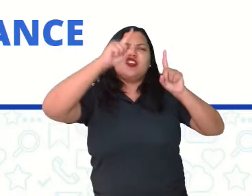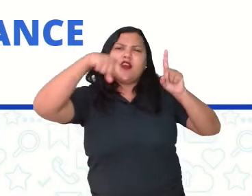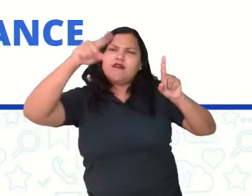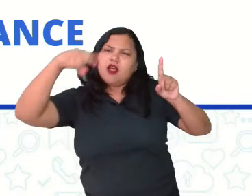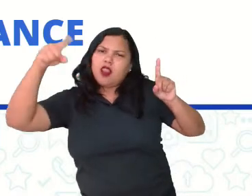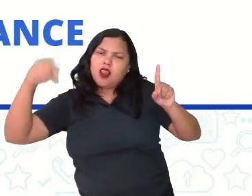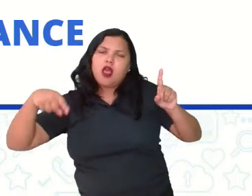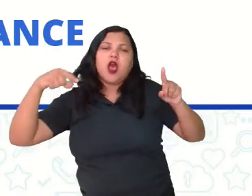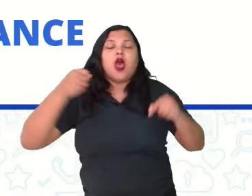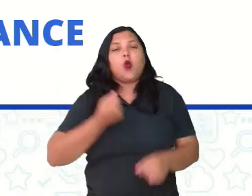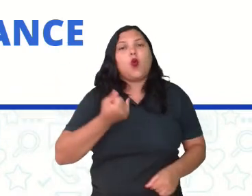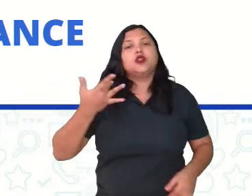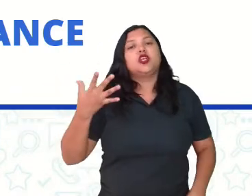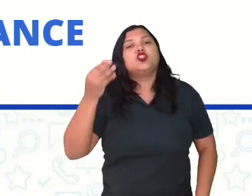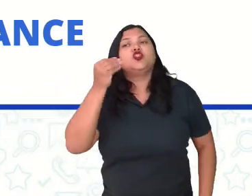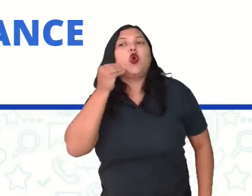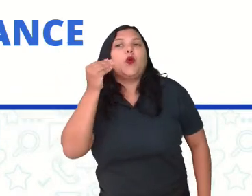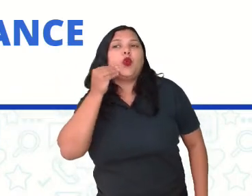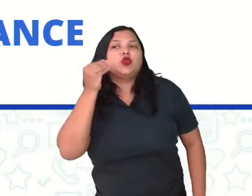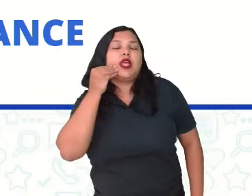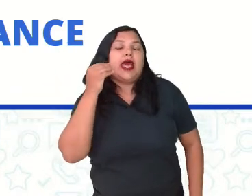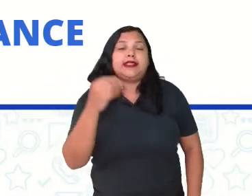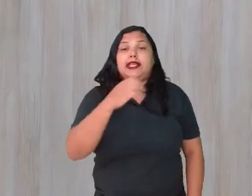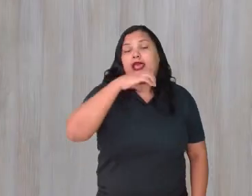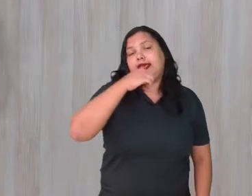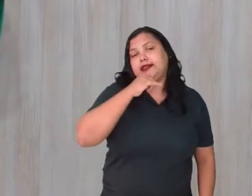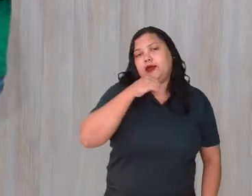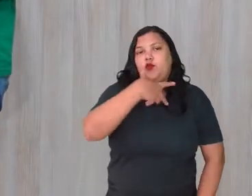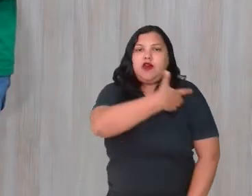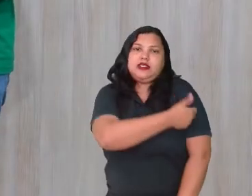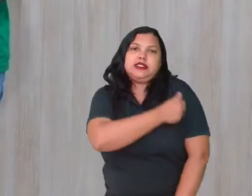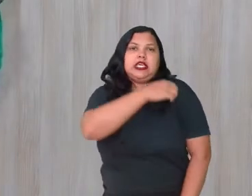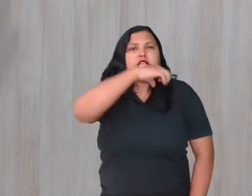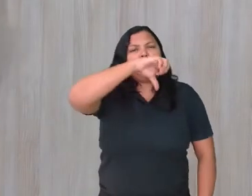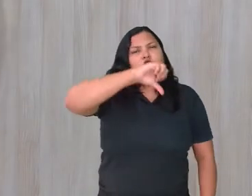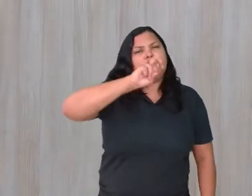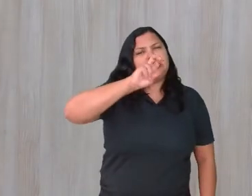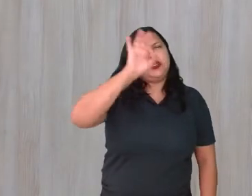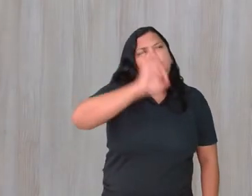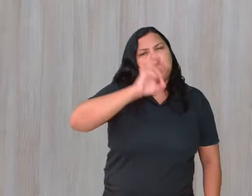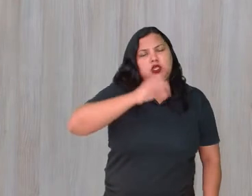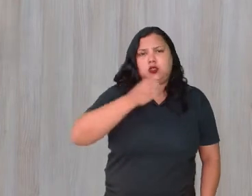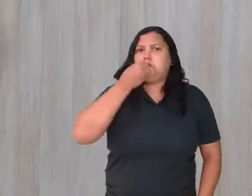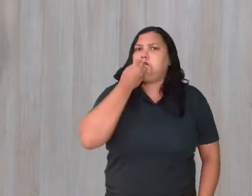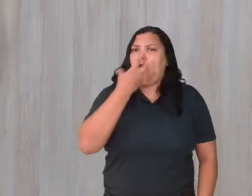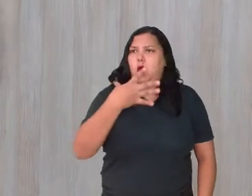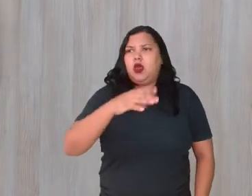a chance, tá certo? Uma vacina mais eficiente, menos eficiente, mas